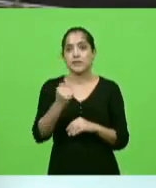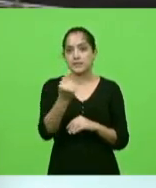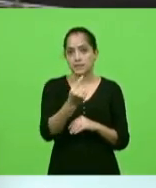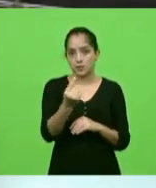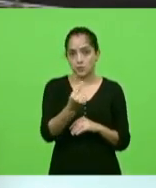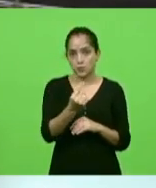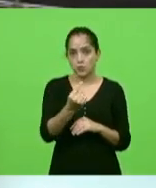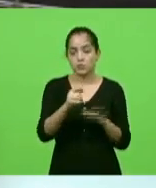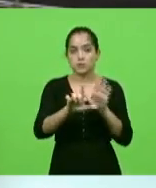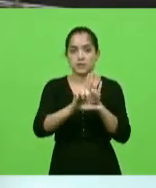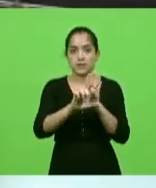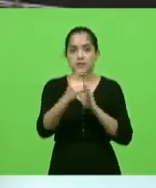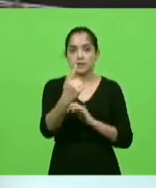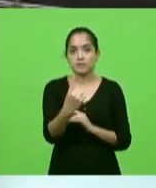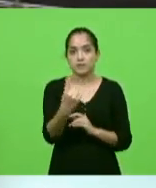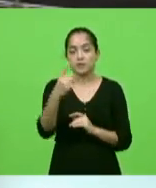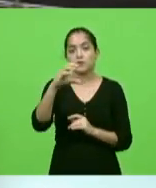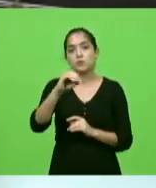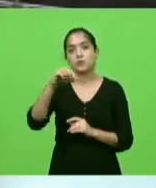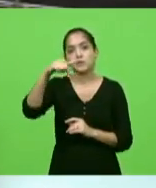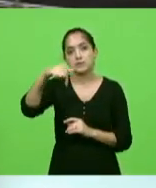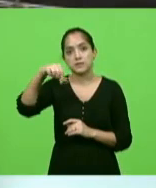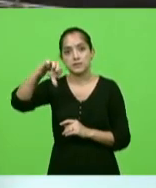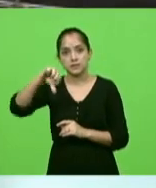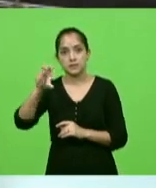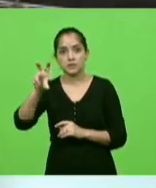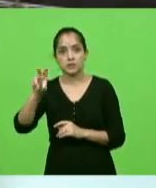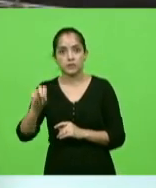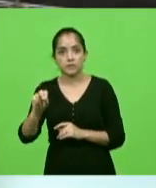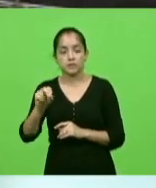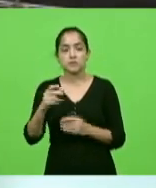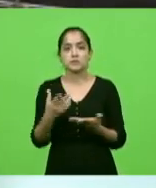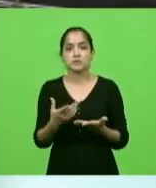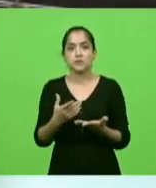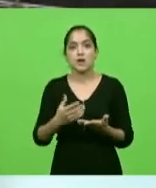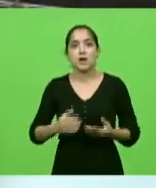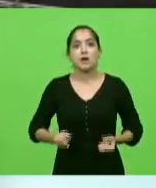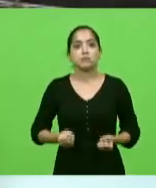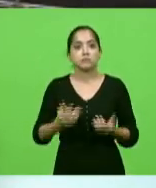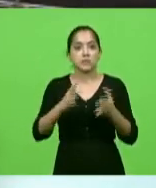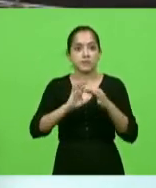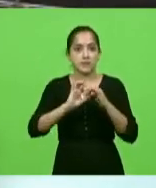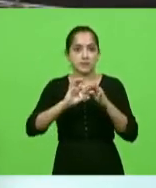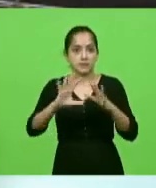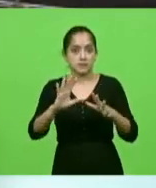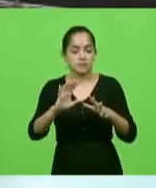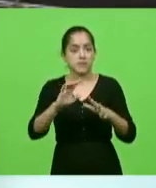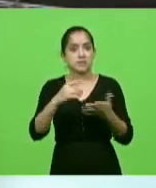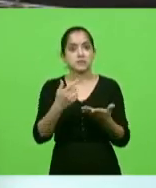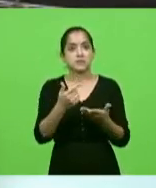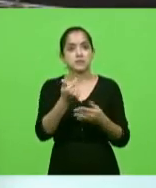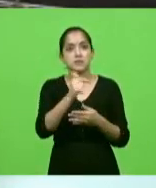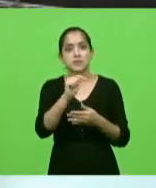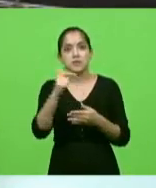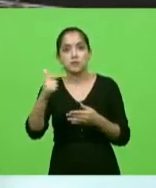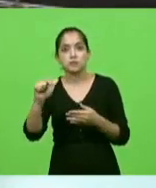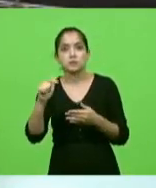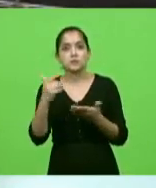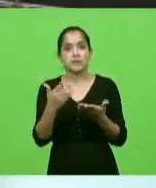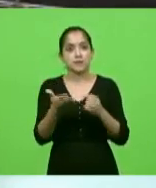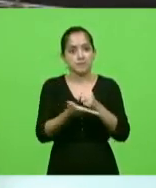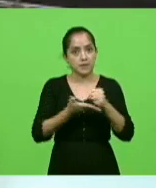um da Lei 1079/50 referente a organizar despesas não autorizadas por lei sem a observância